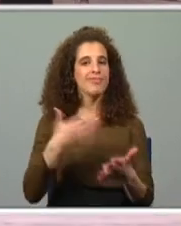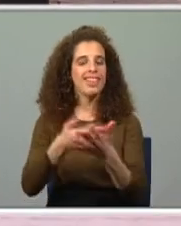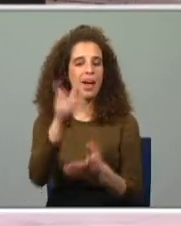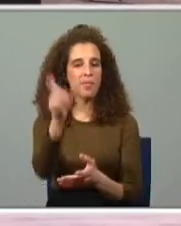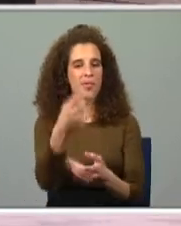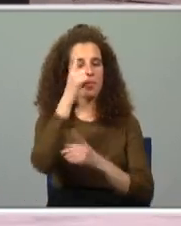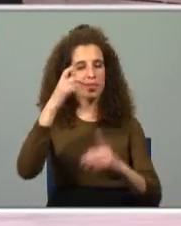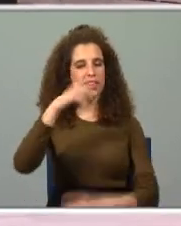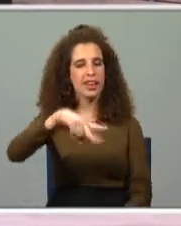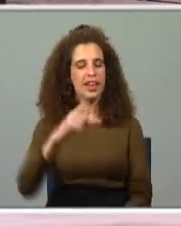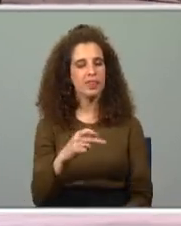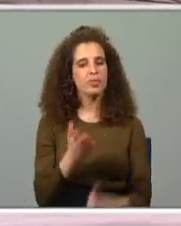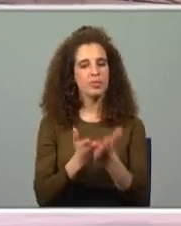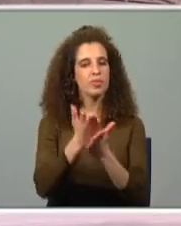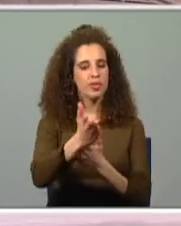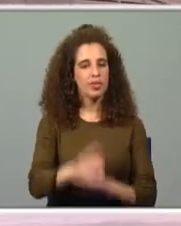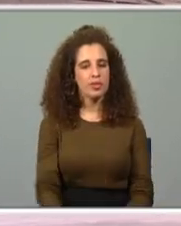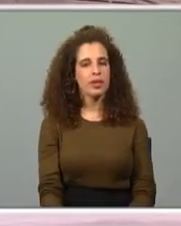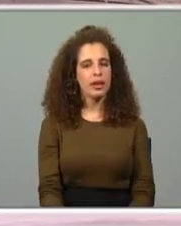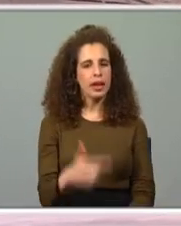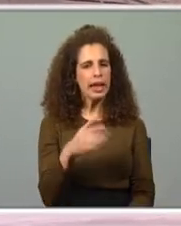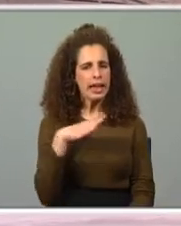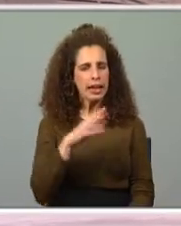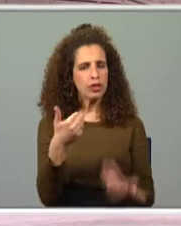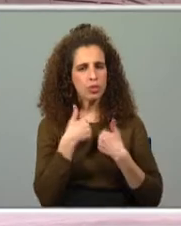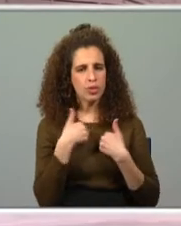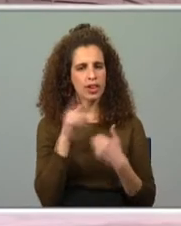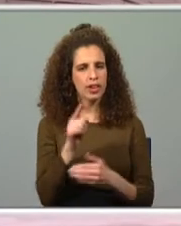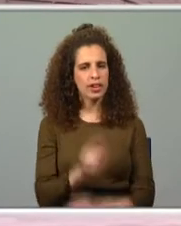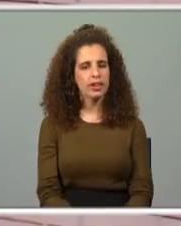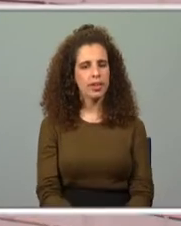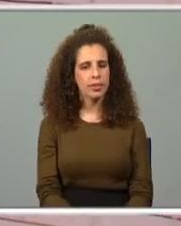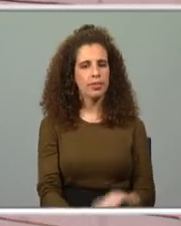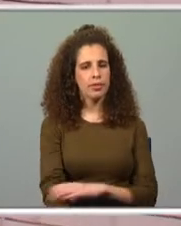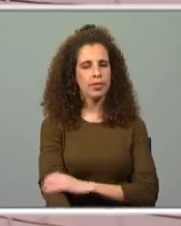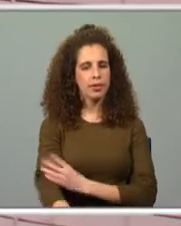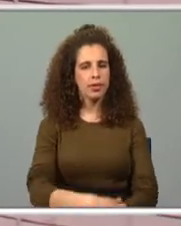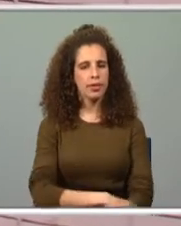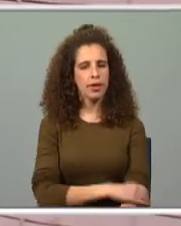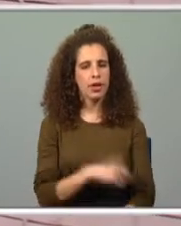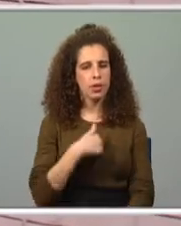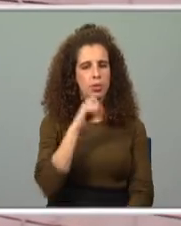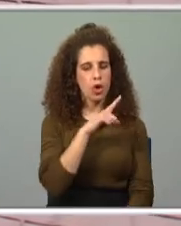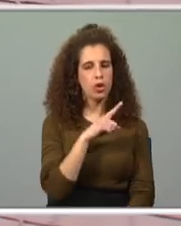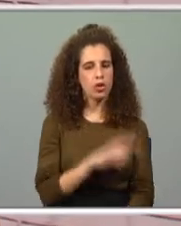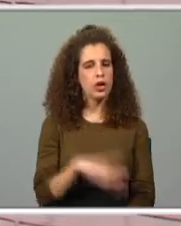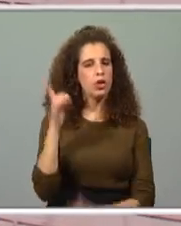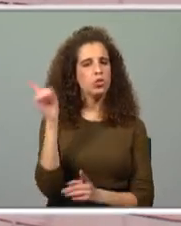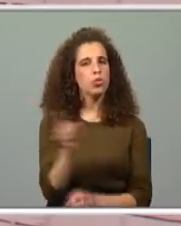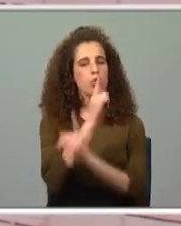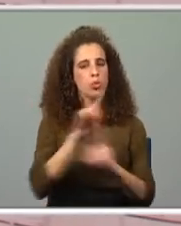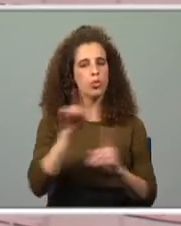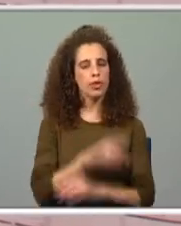palavra à professora Ana para continuar aqui. Então, vamos continuar. Teresa, queres-me ajudar aqui nesta pequena dramatização? Sim, com todo o gosto. Eu posso ser o maestro? Pode ser?